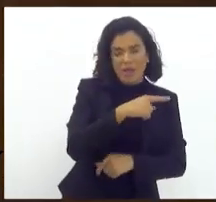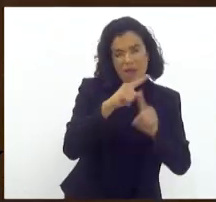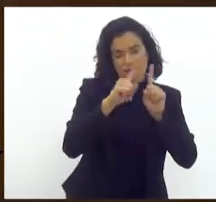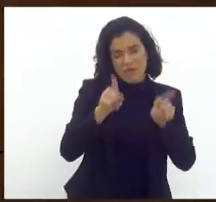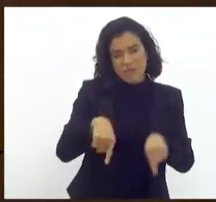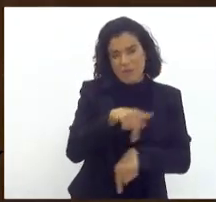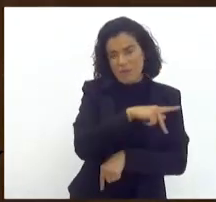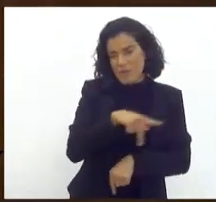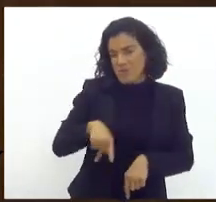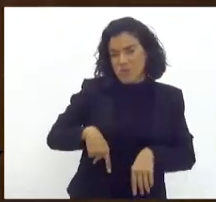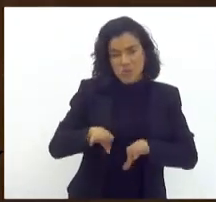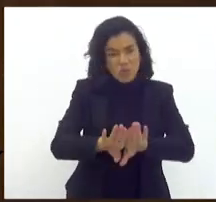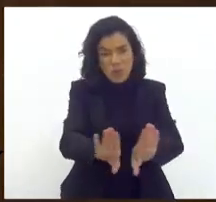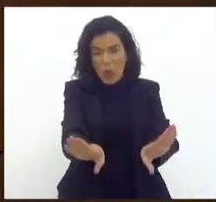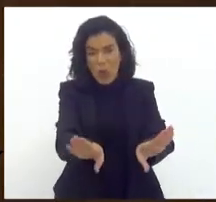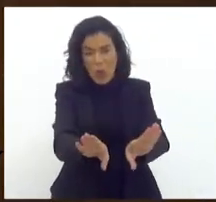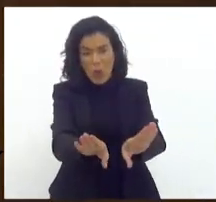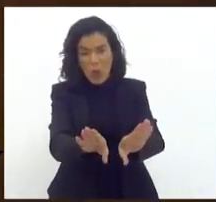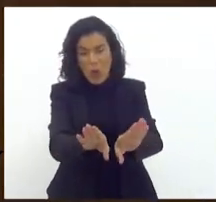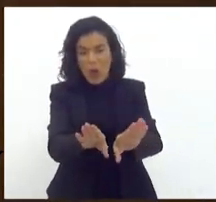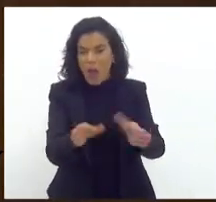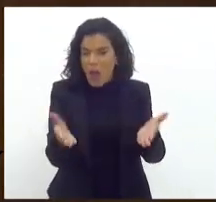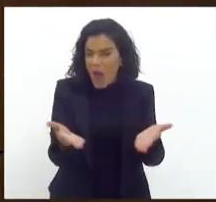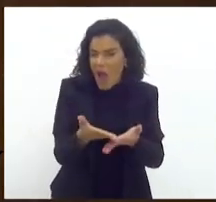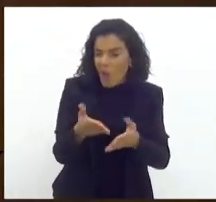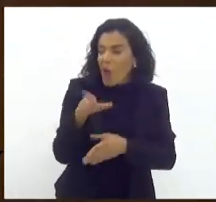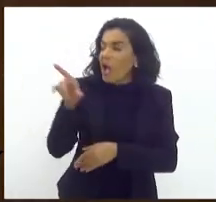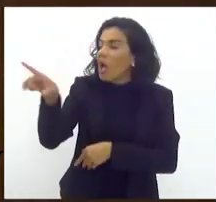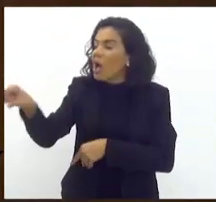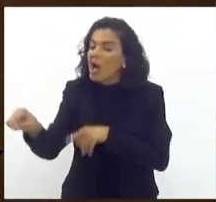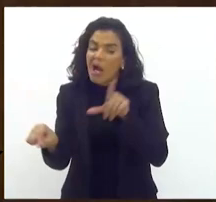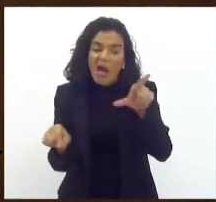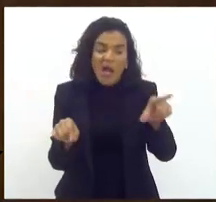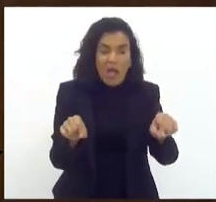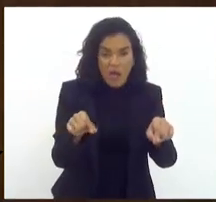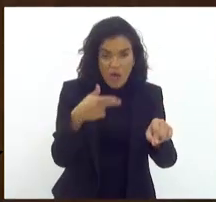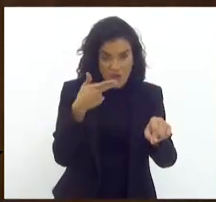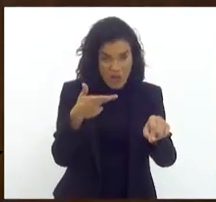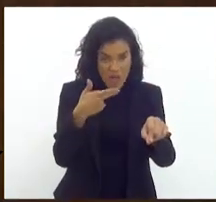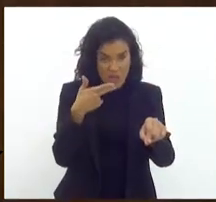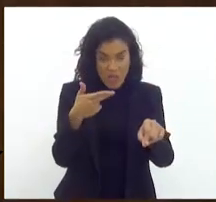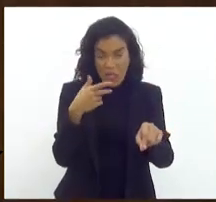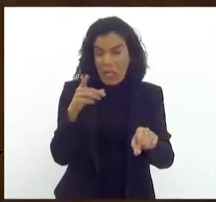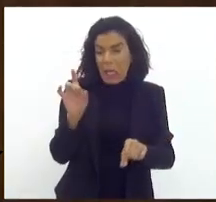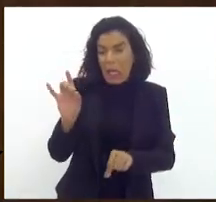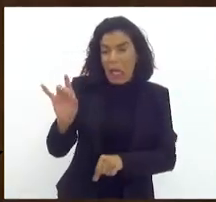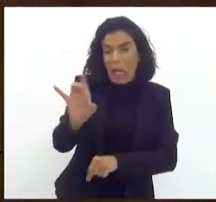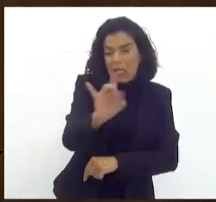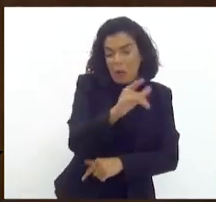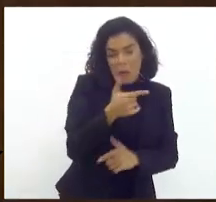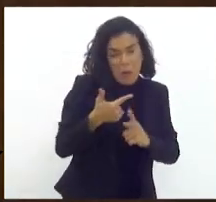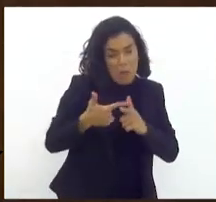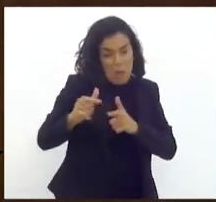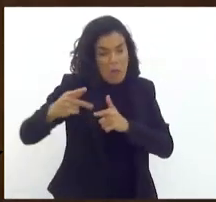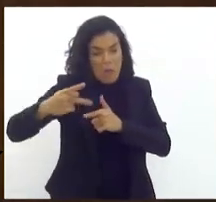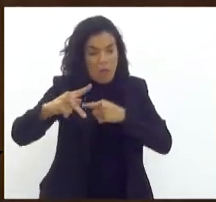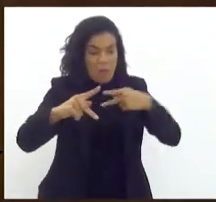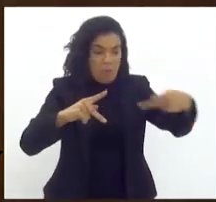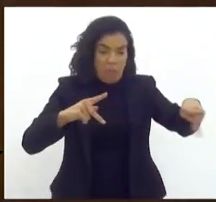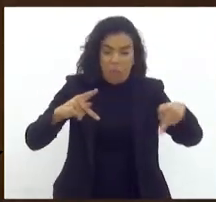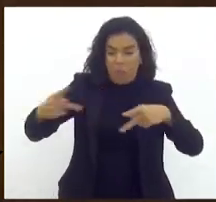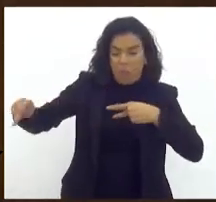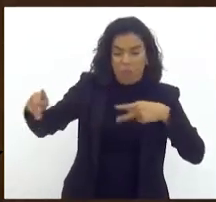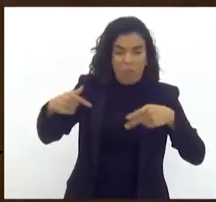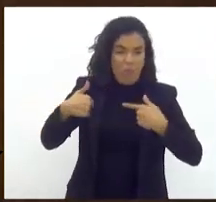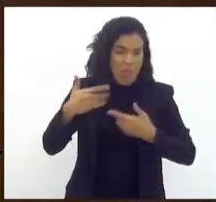da empresa é só isso agora a preferência dele é como eu disse cada um é problema dele se eu não tenho nada a ver